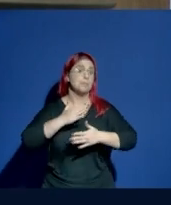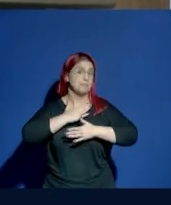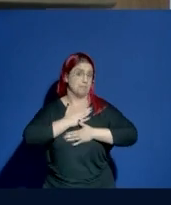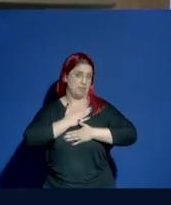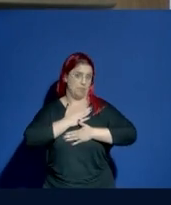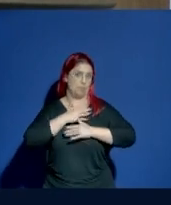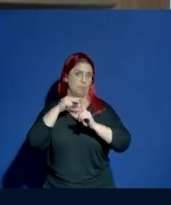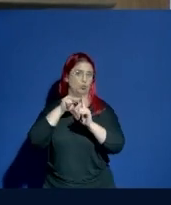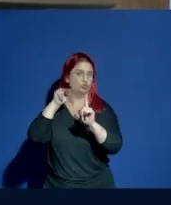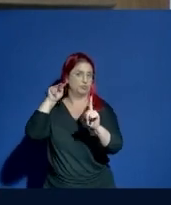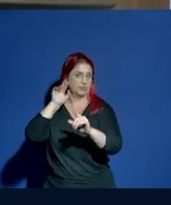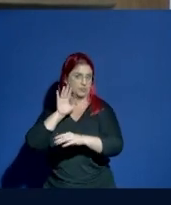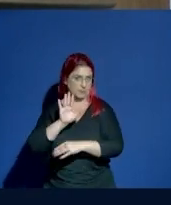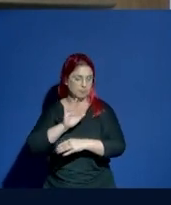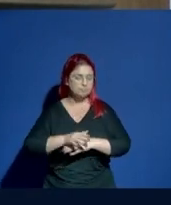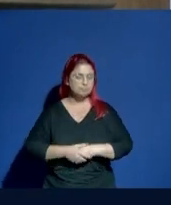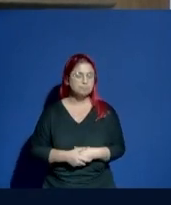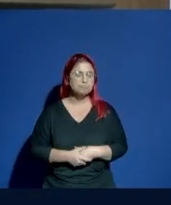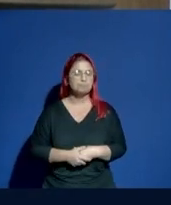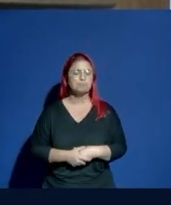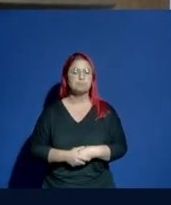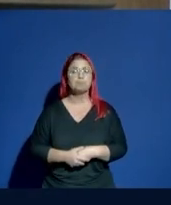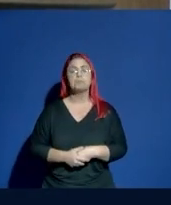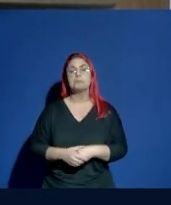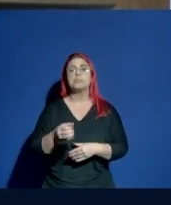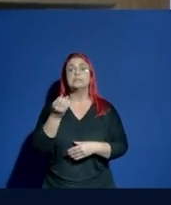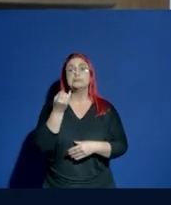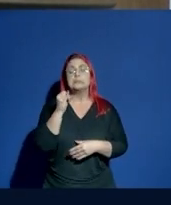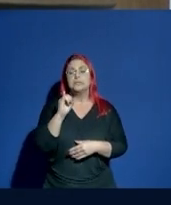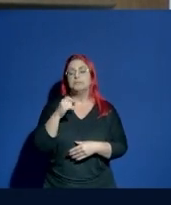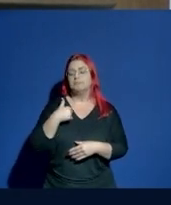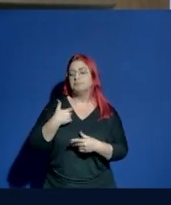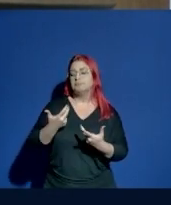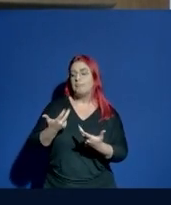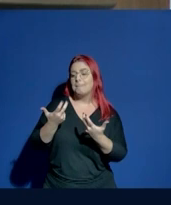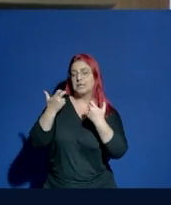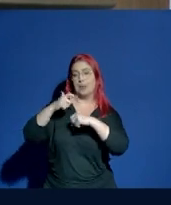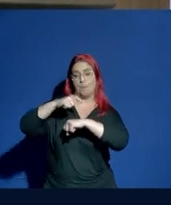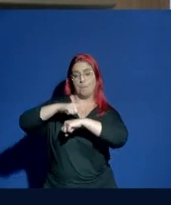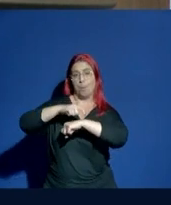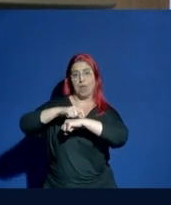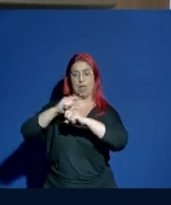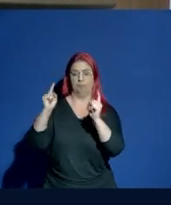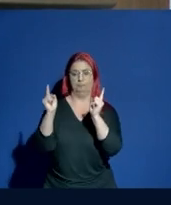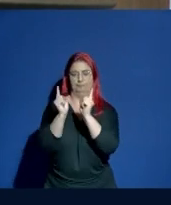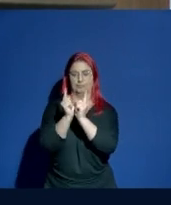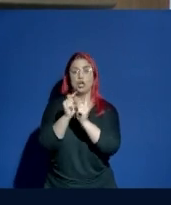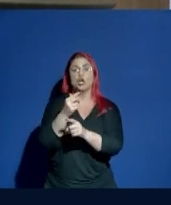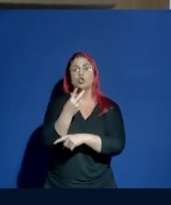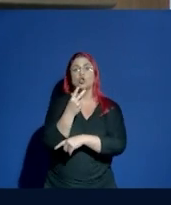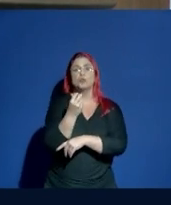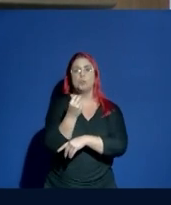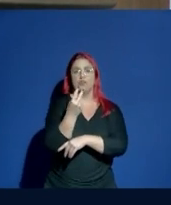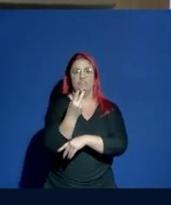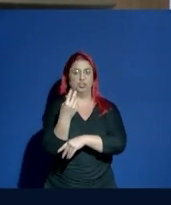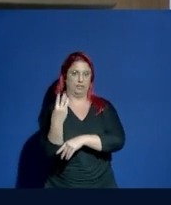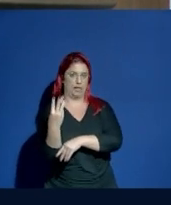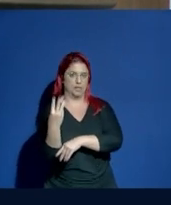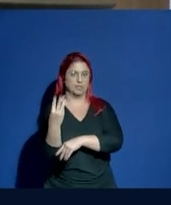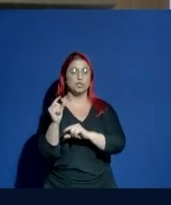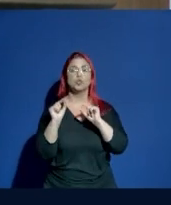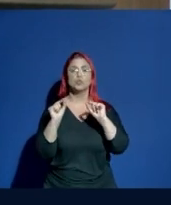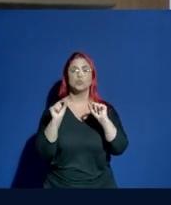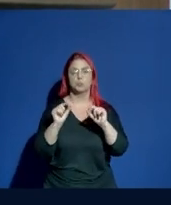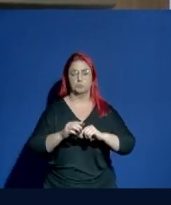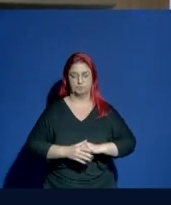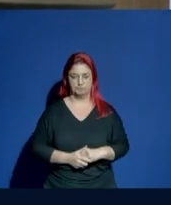visão, quando você olha momento curto prazo, 2023, nós temos